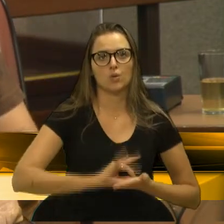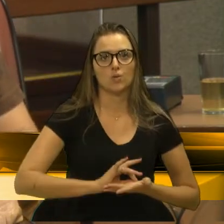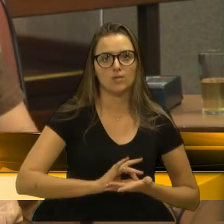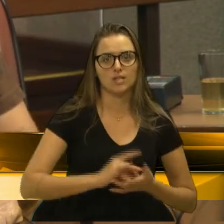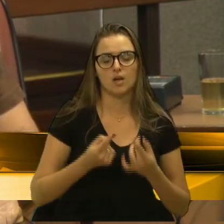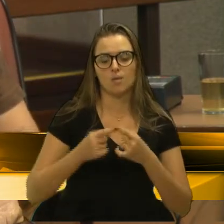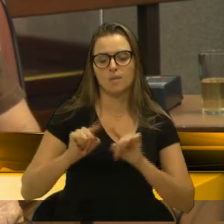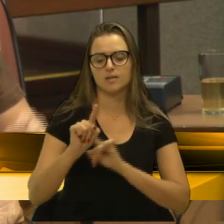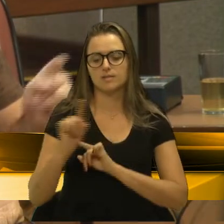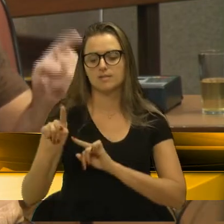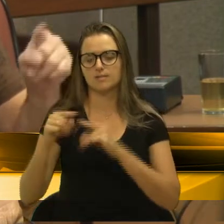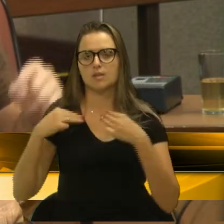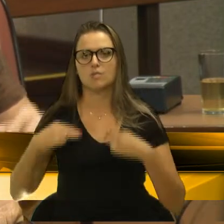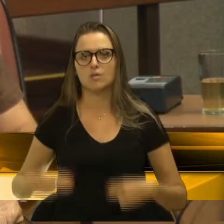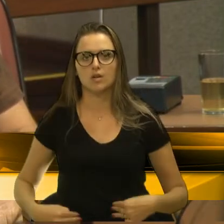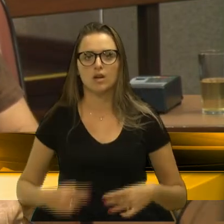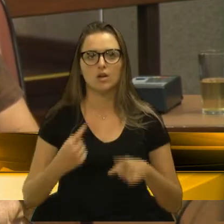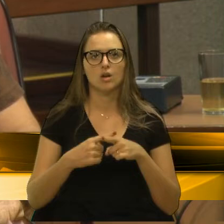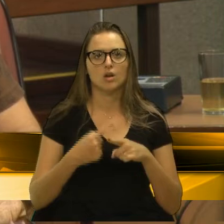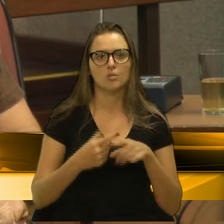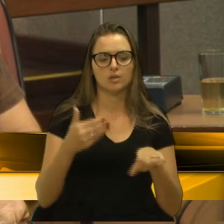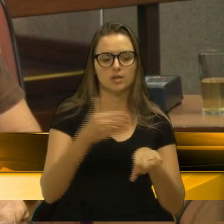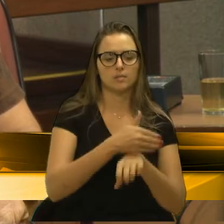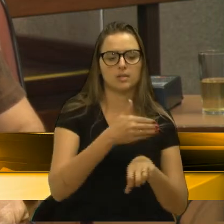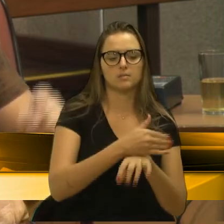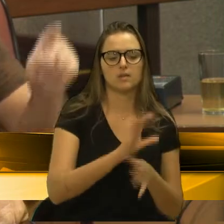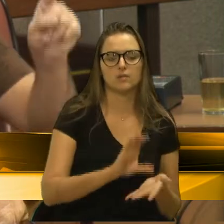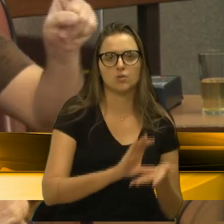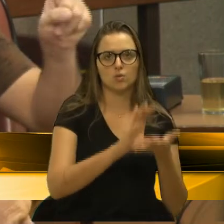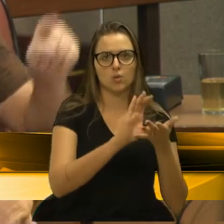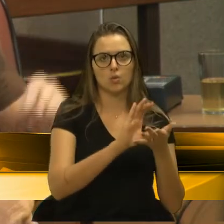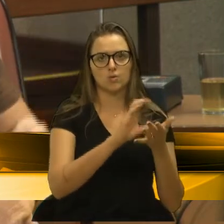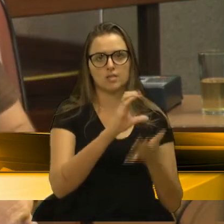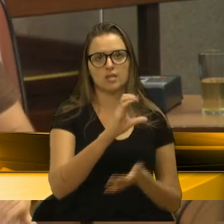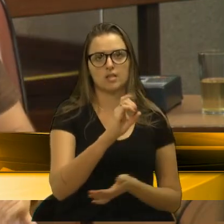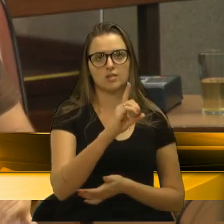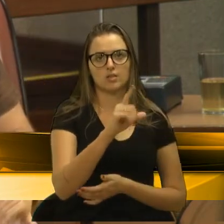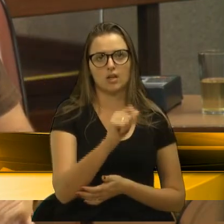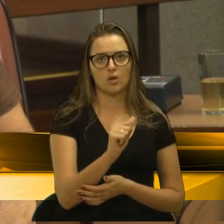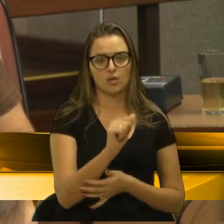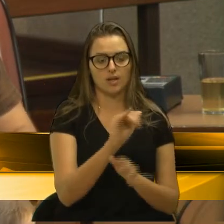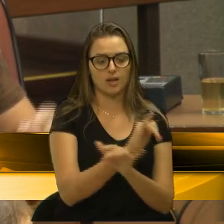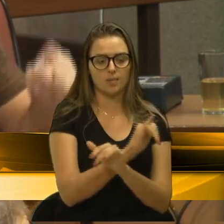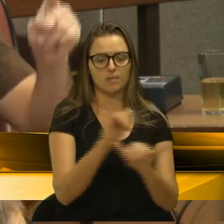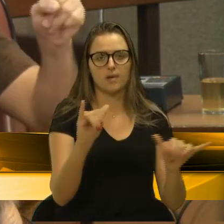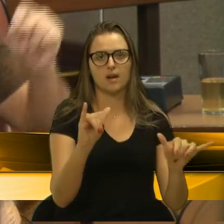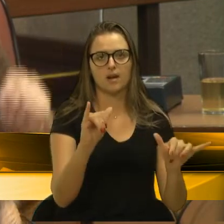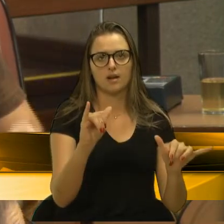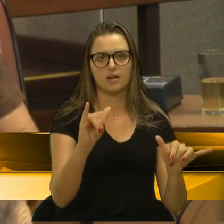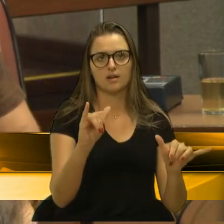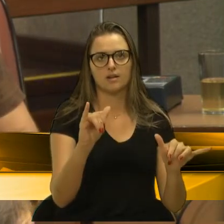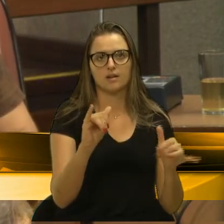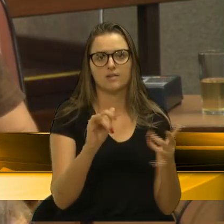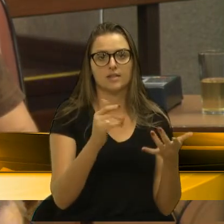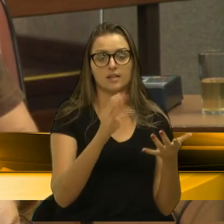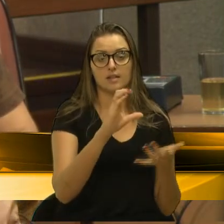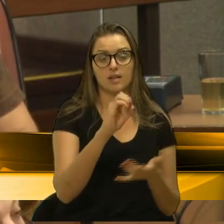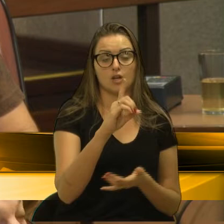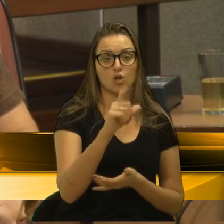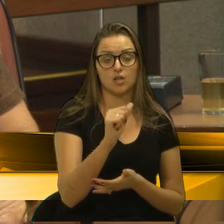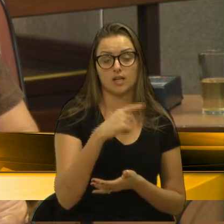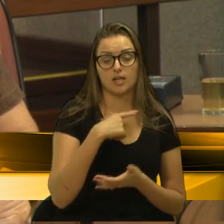imoral, porque ele participava de um conselho da Codeca que era justamente para alertar que a Codeca estava